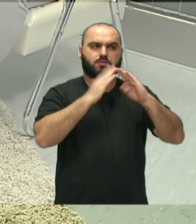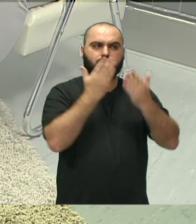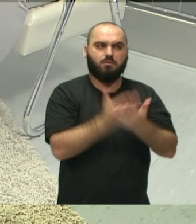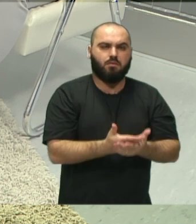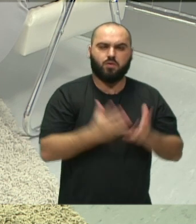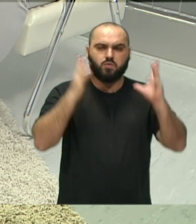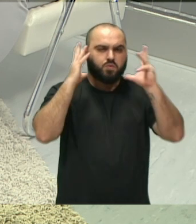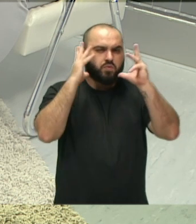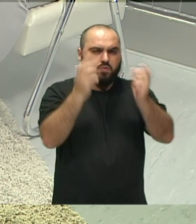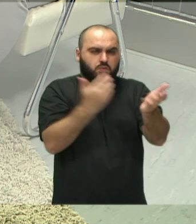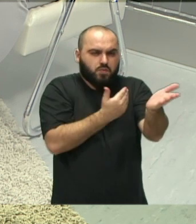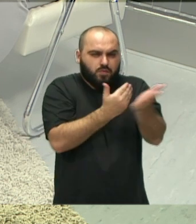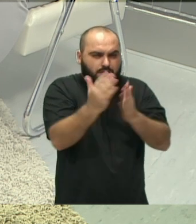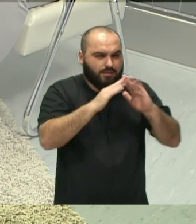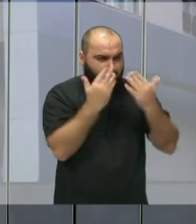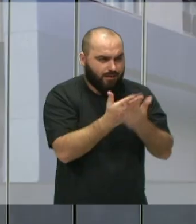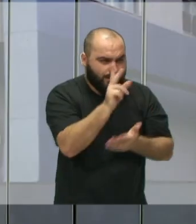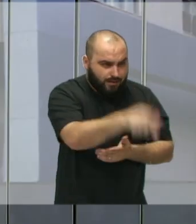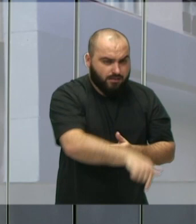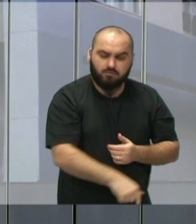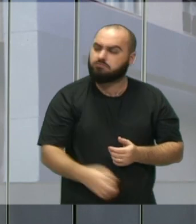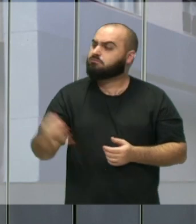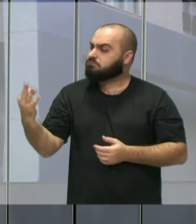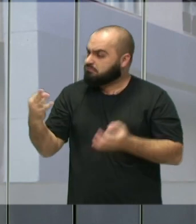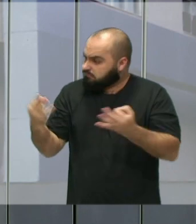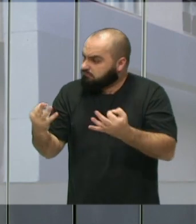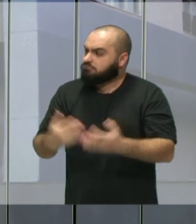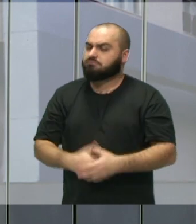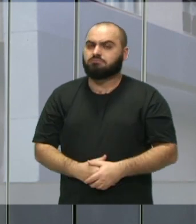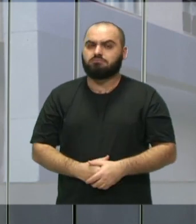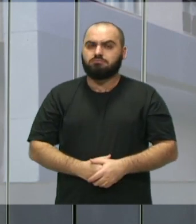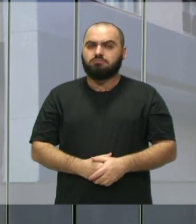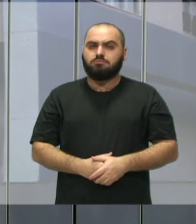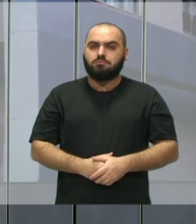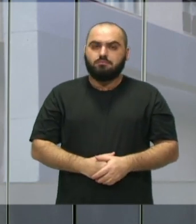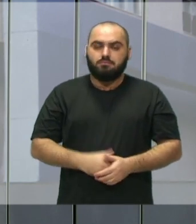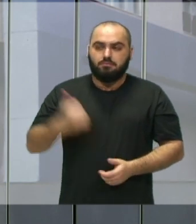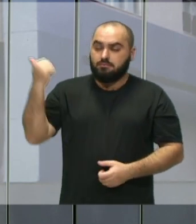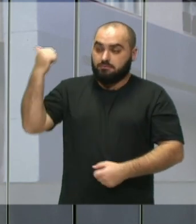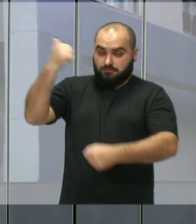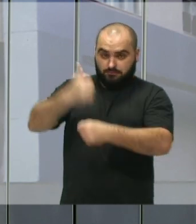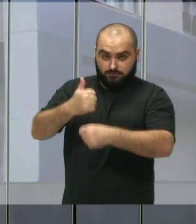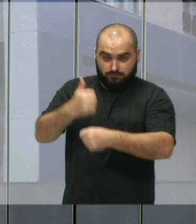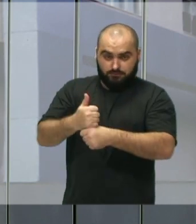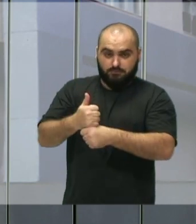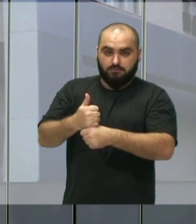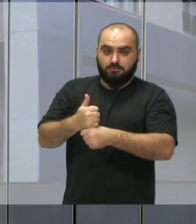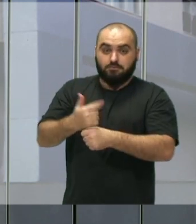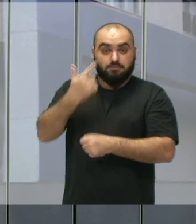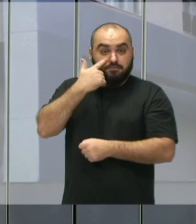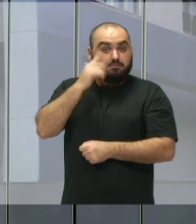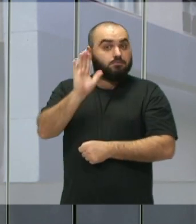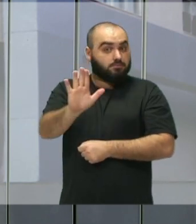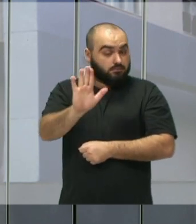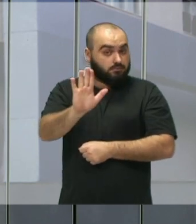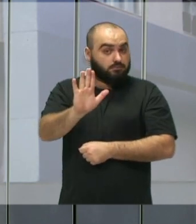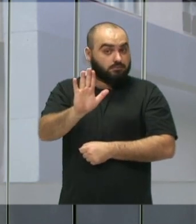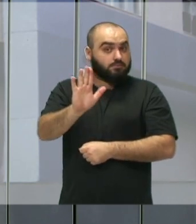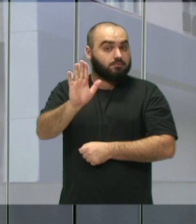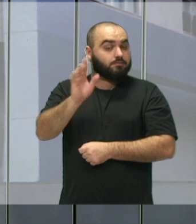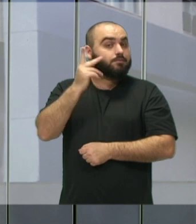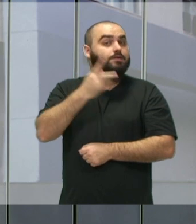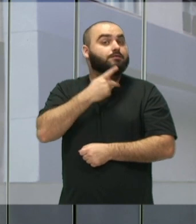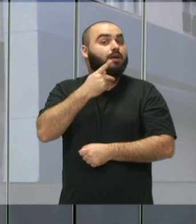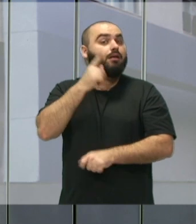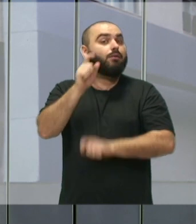toda iniciativa escolar, né? Perfeito. Você dá autonomia para aquele diretor, né? E veja bem, eu estou falando uma